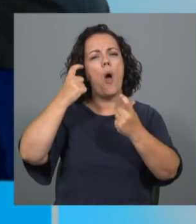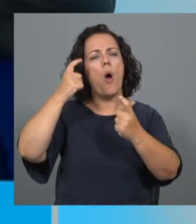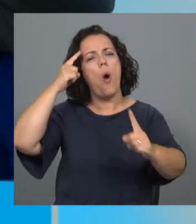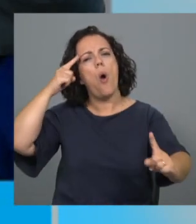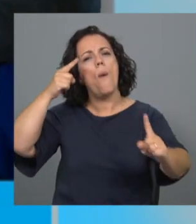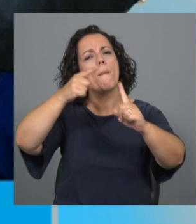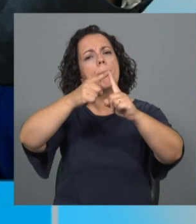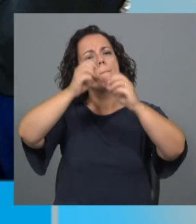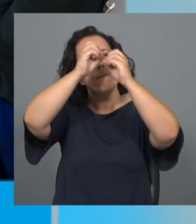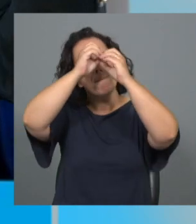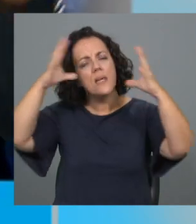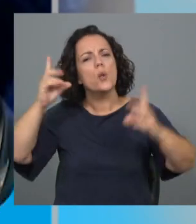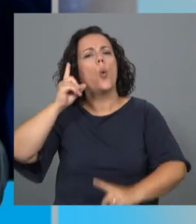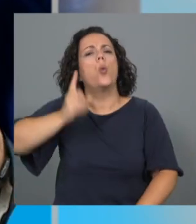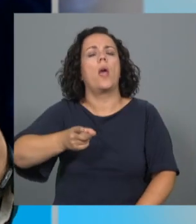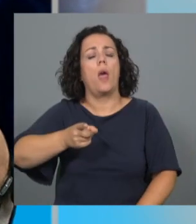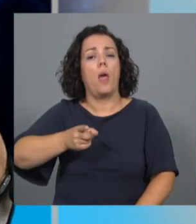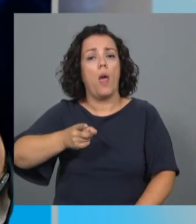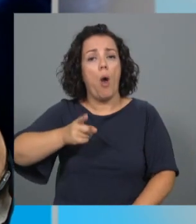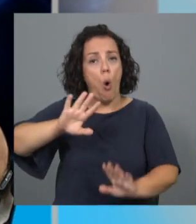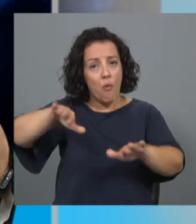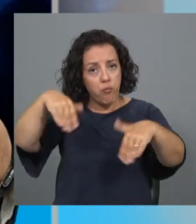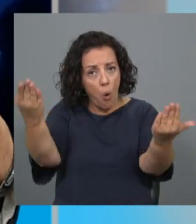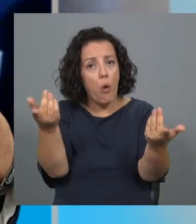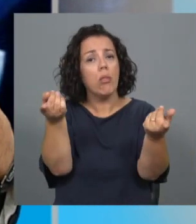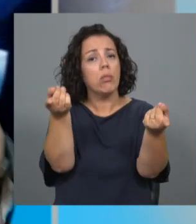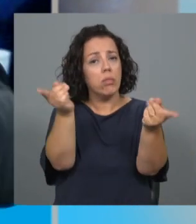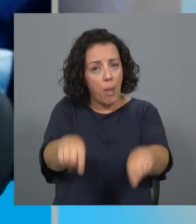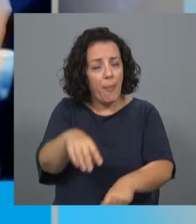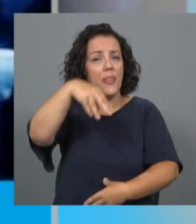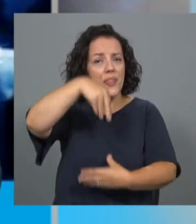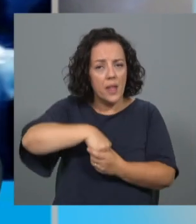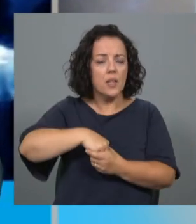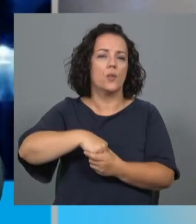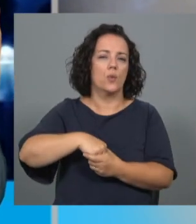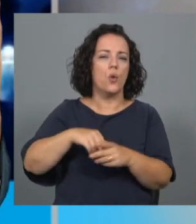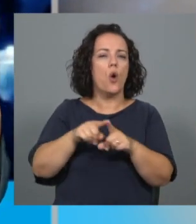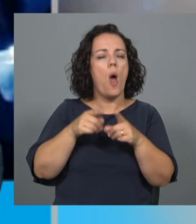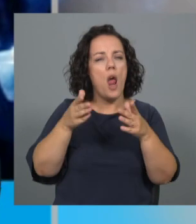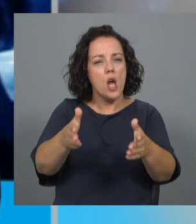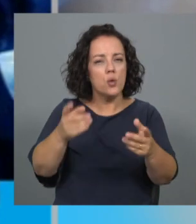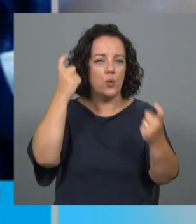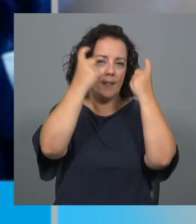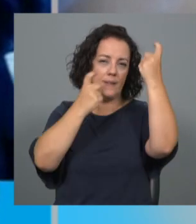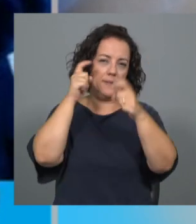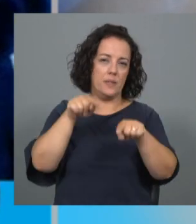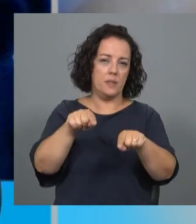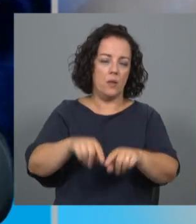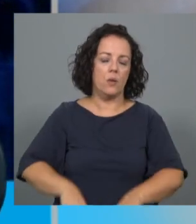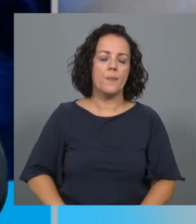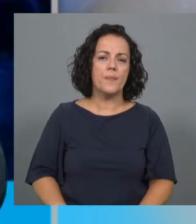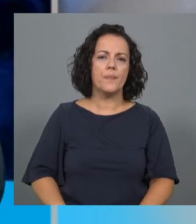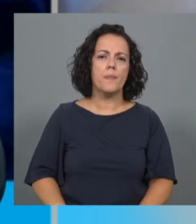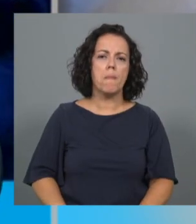missão para fora, mas também a missão aqui dentro. Ajudar nessa reflexão. Porque